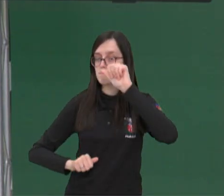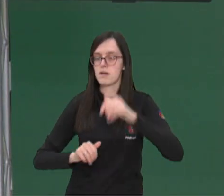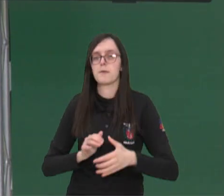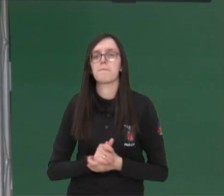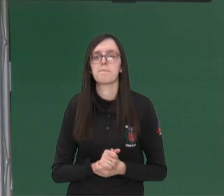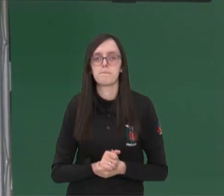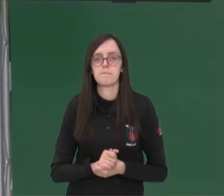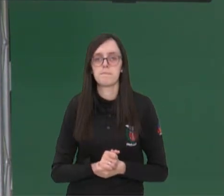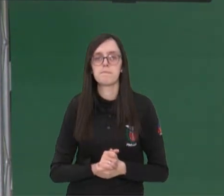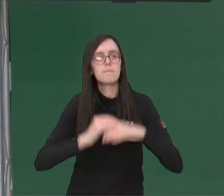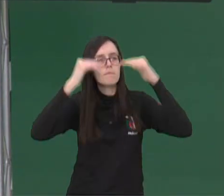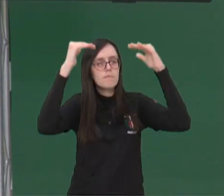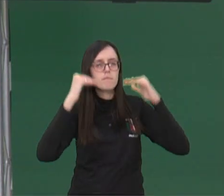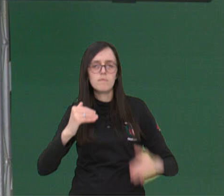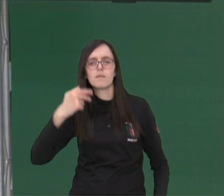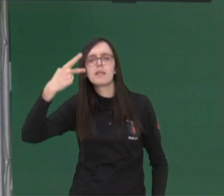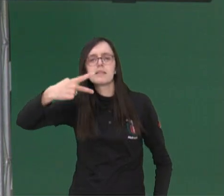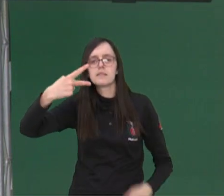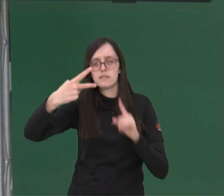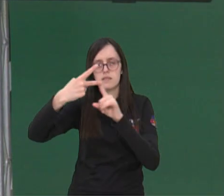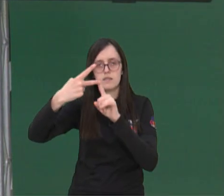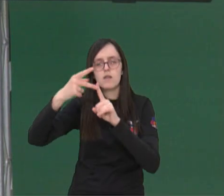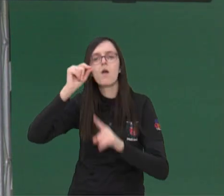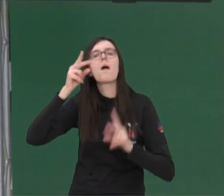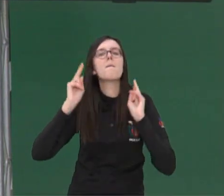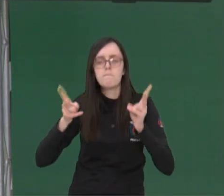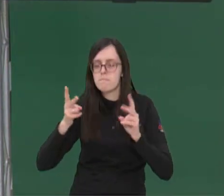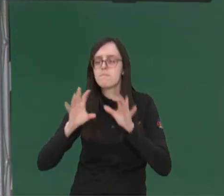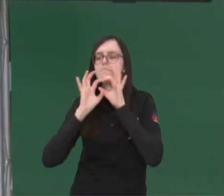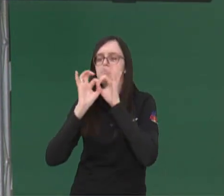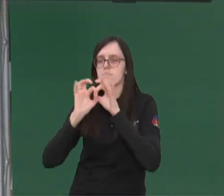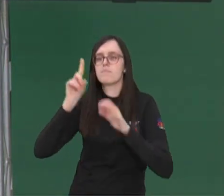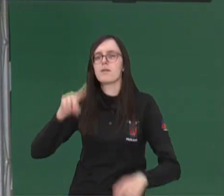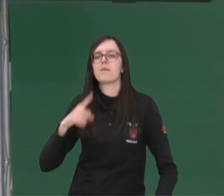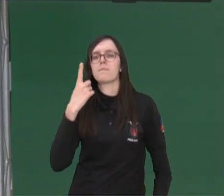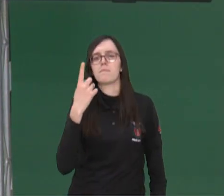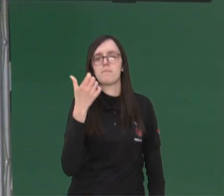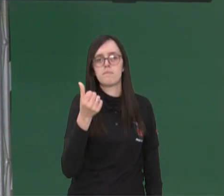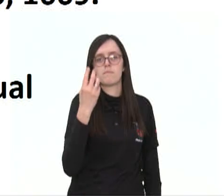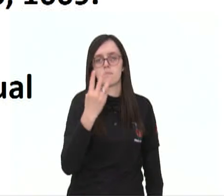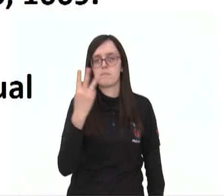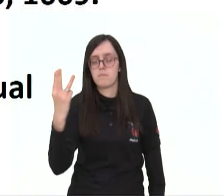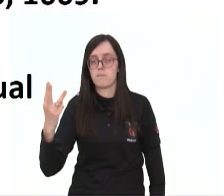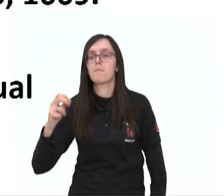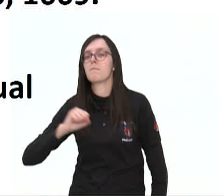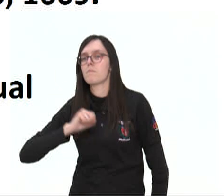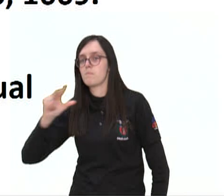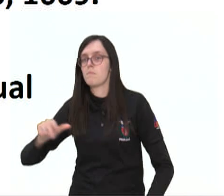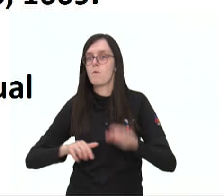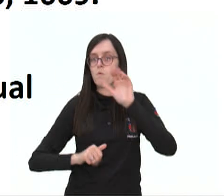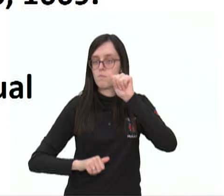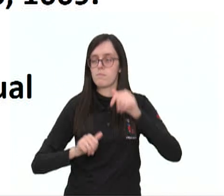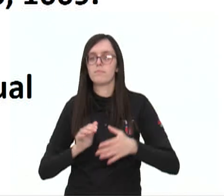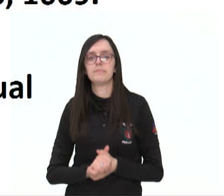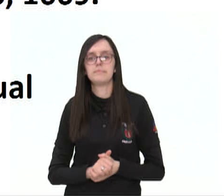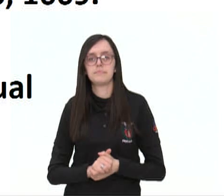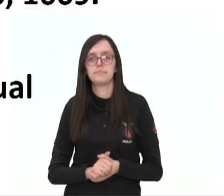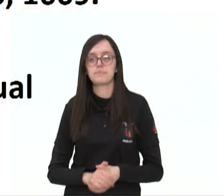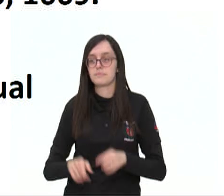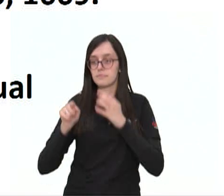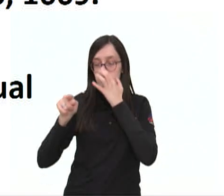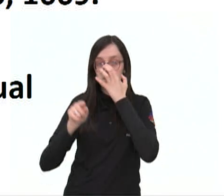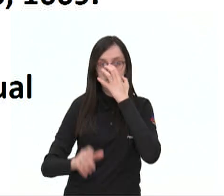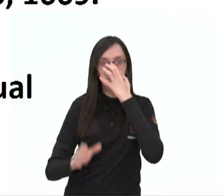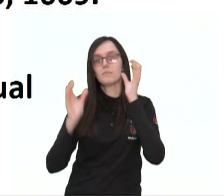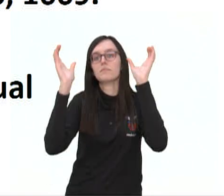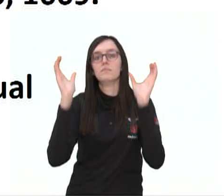de Santo Antônio de Gurupá, ainda União Ibérica também, 1633. O Forte de São